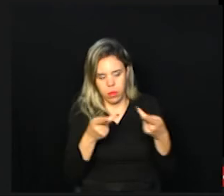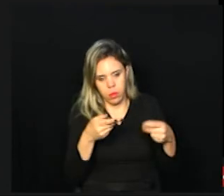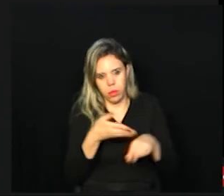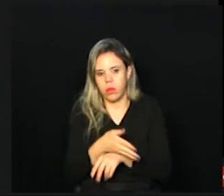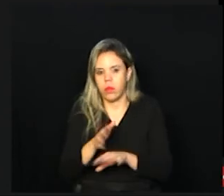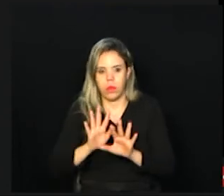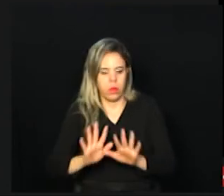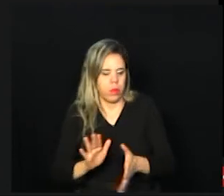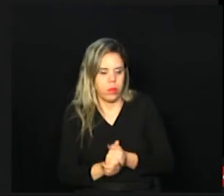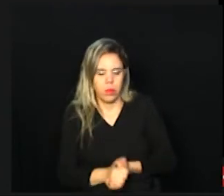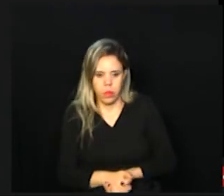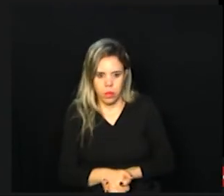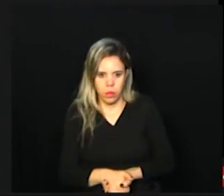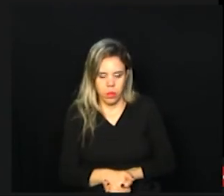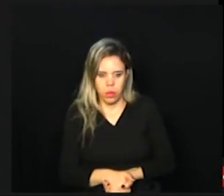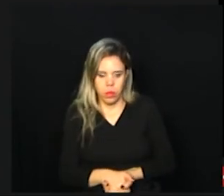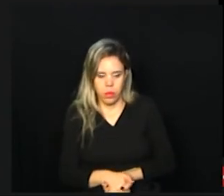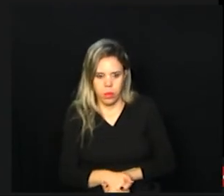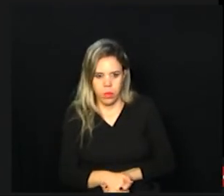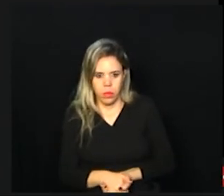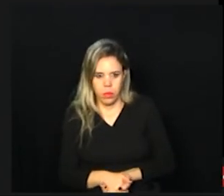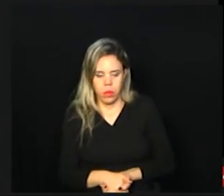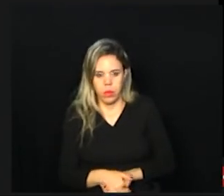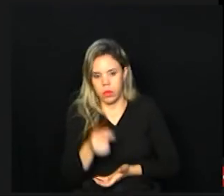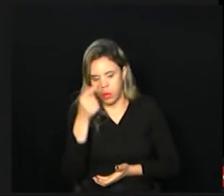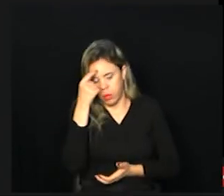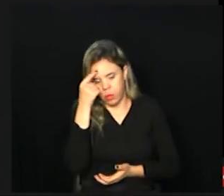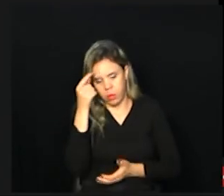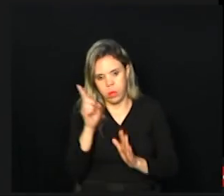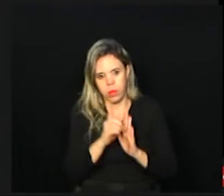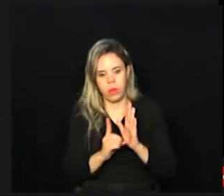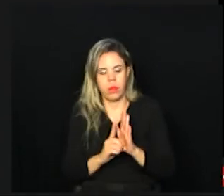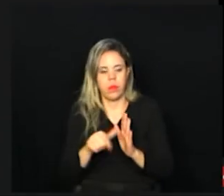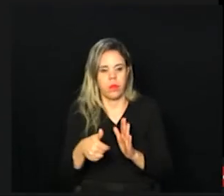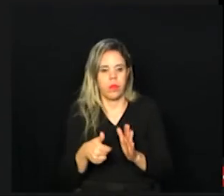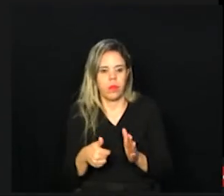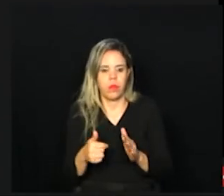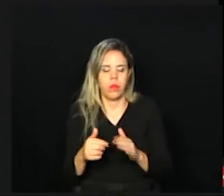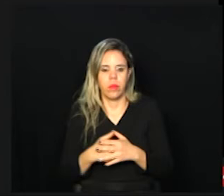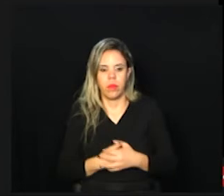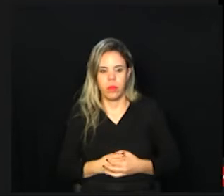participar, mas nós tivemos ciência do decreto, ele está muito assim,